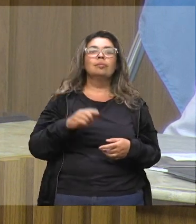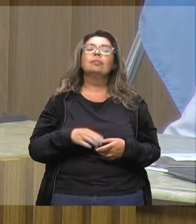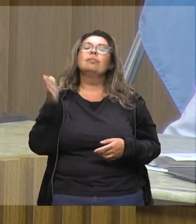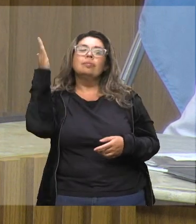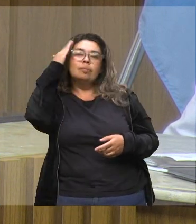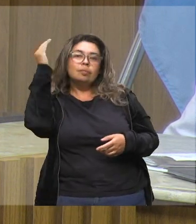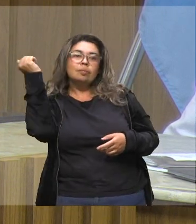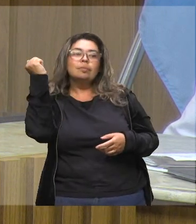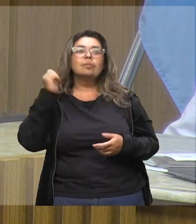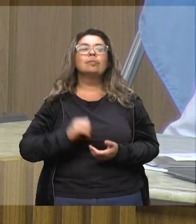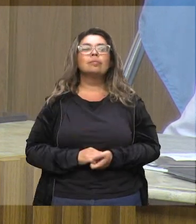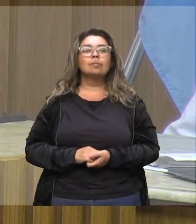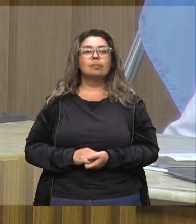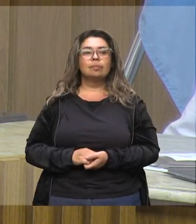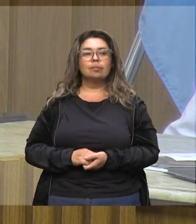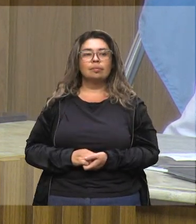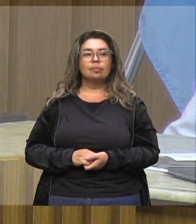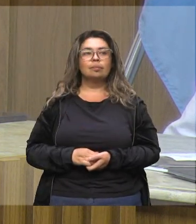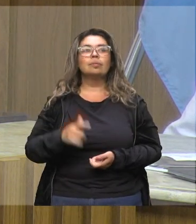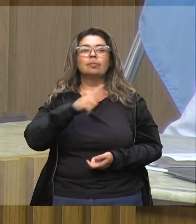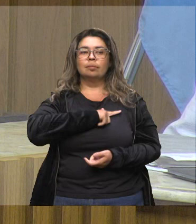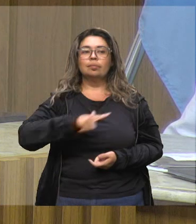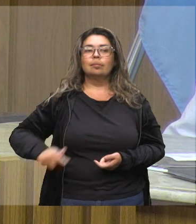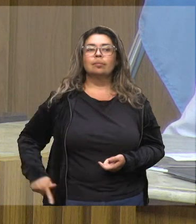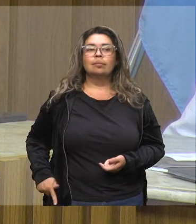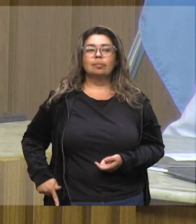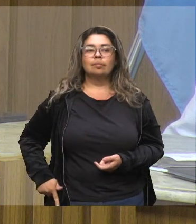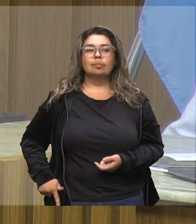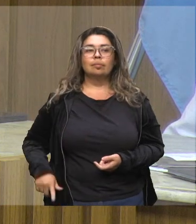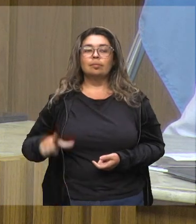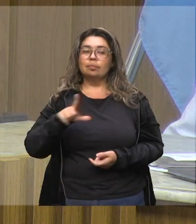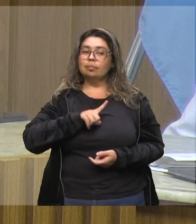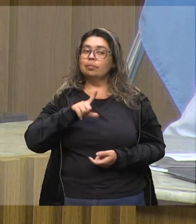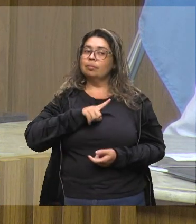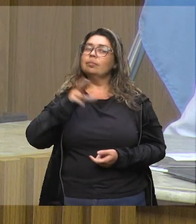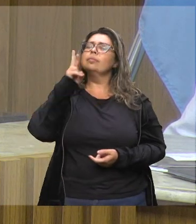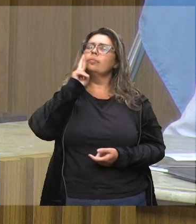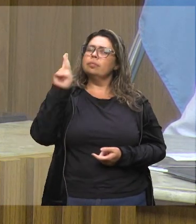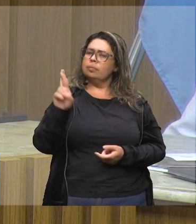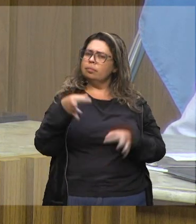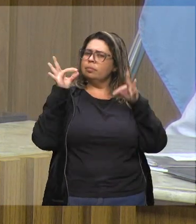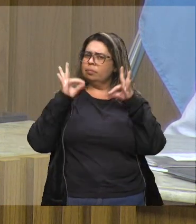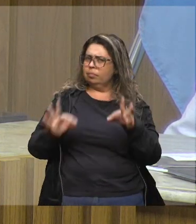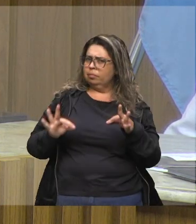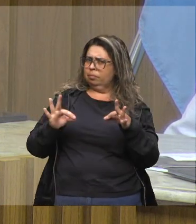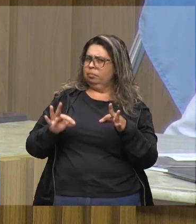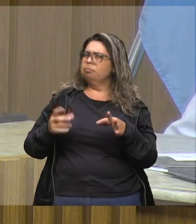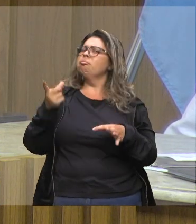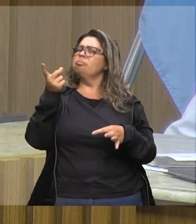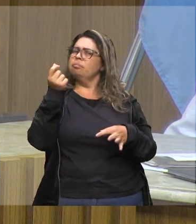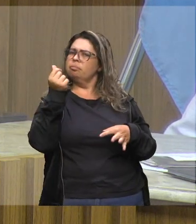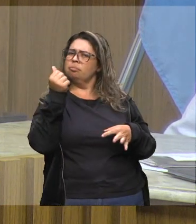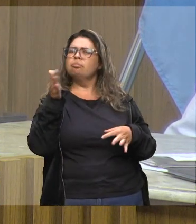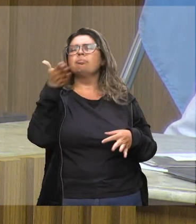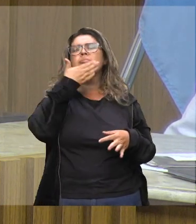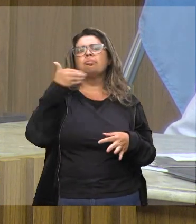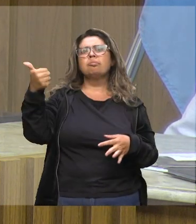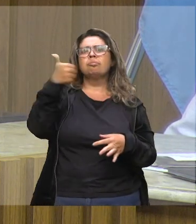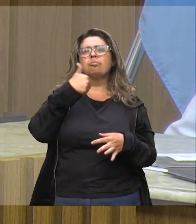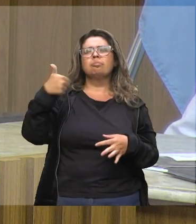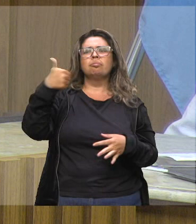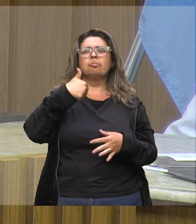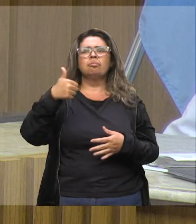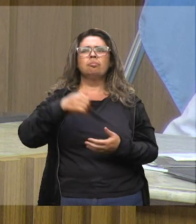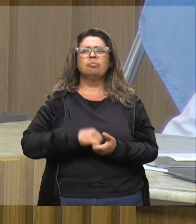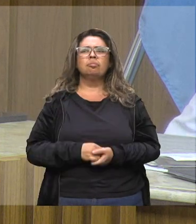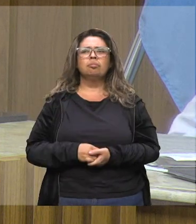um diagnóstico de 100 dias de governo e teríamos uma resposta efetiva, com investimento, com melhorias. E